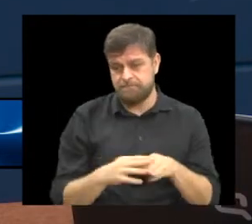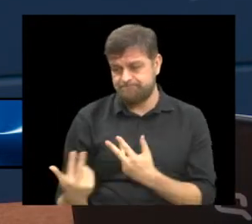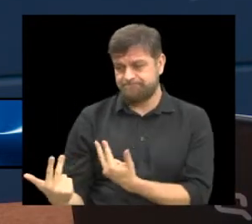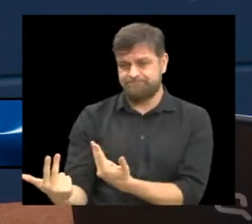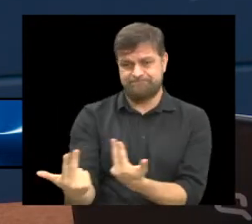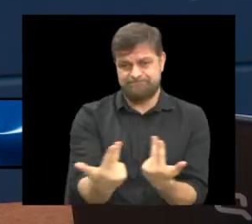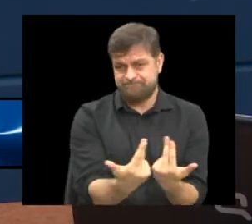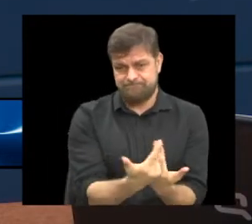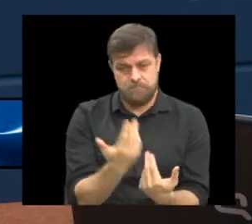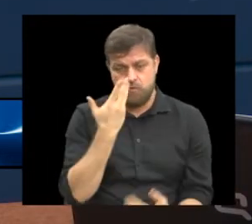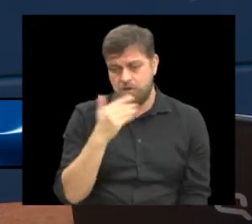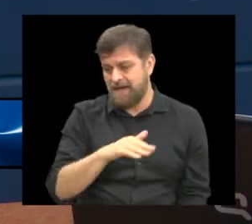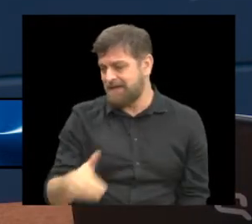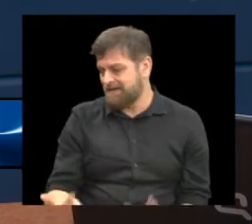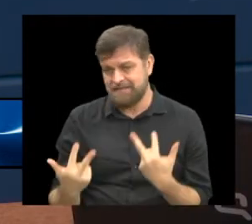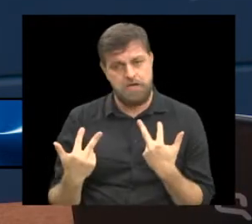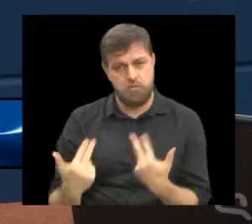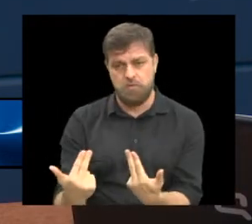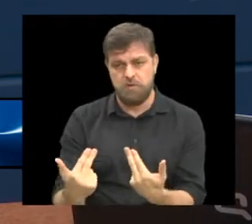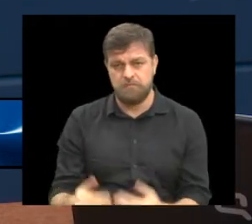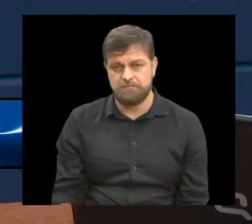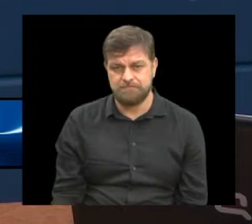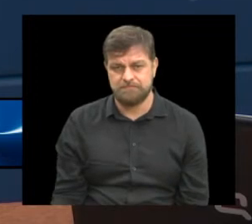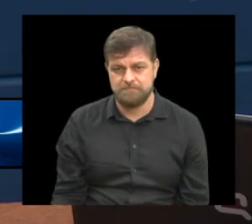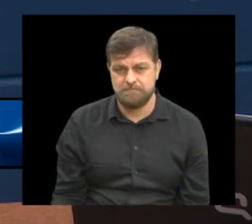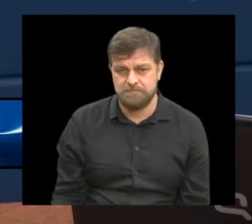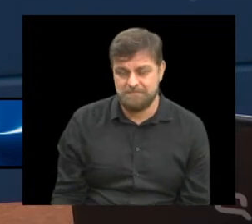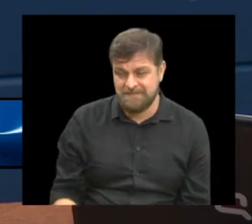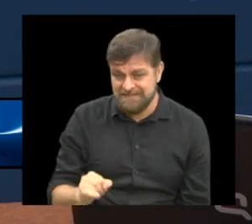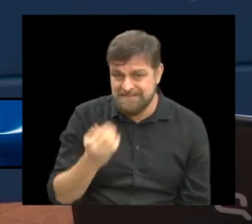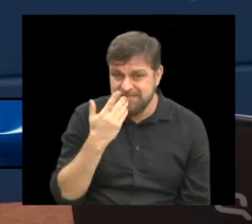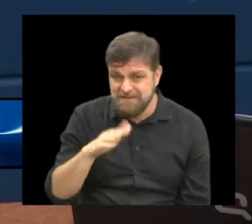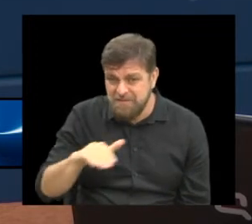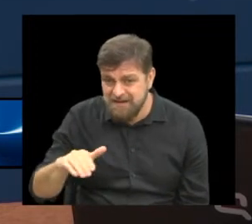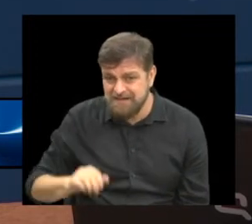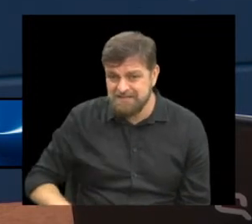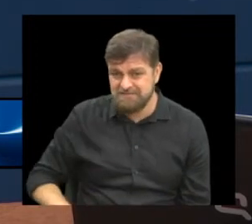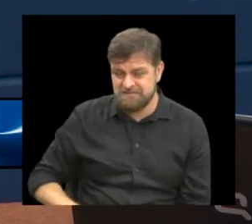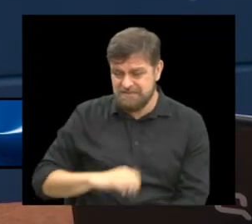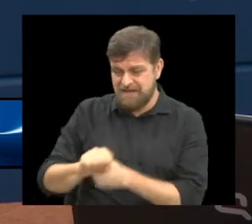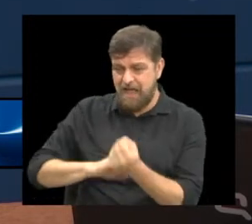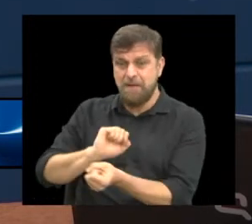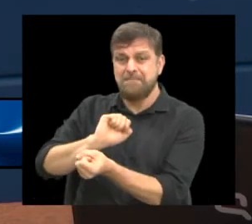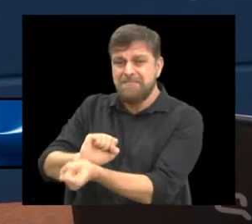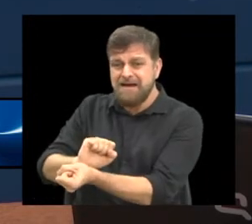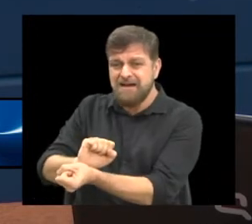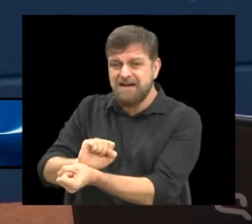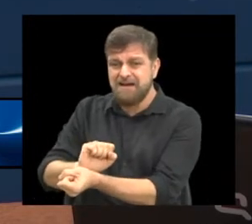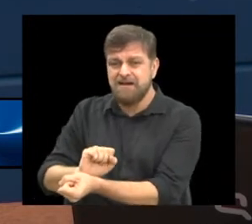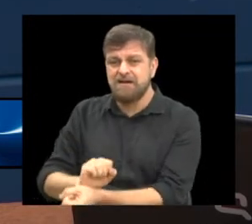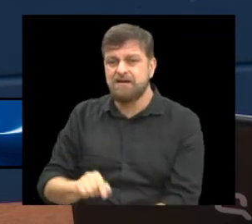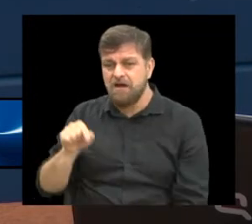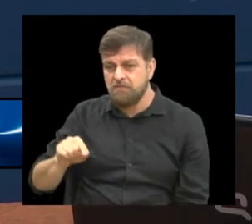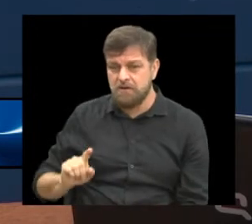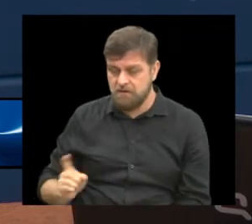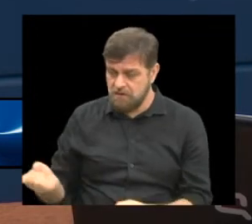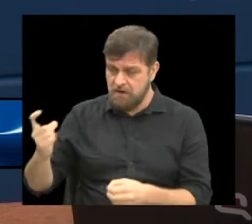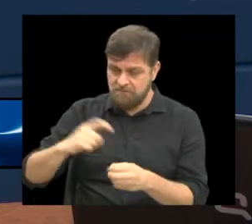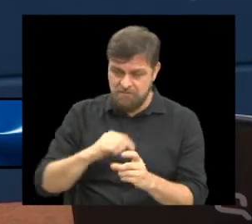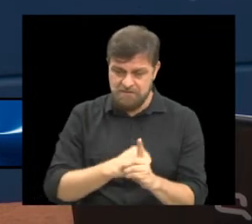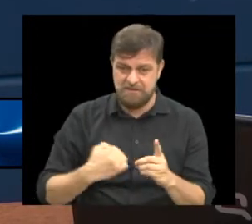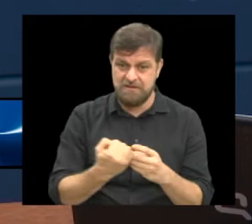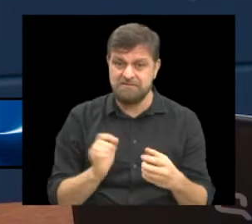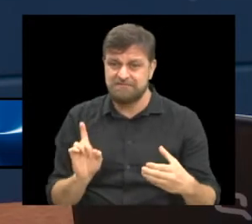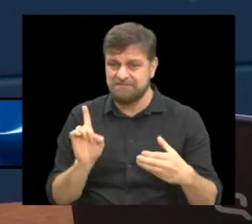outra criança. Então, qualquer outra criança, num caso de reclusão, quando você a colocar de volta à